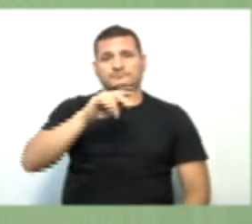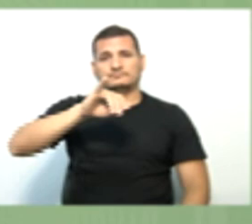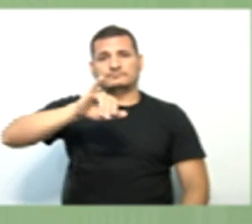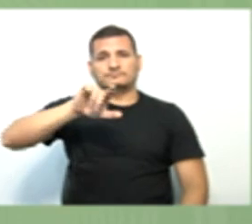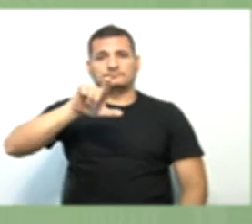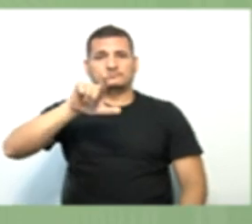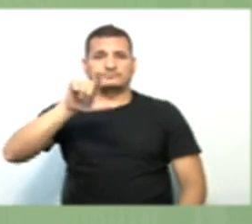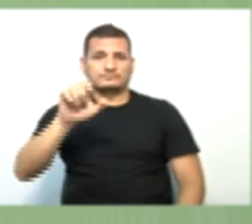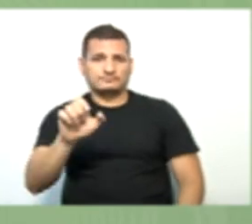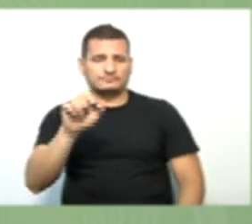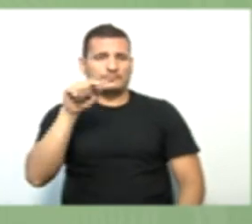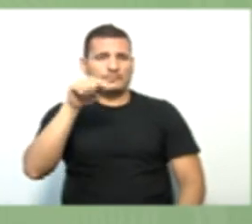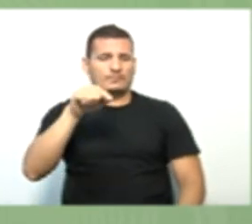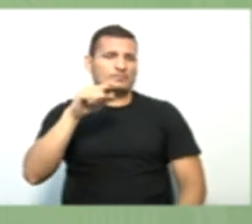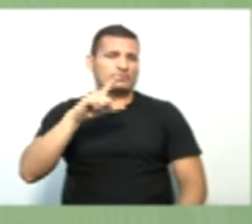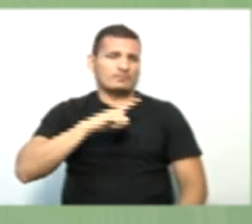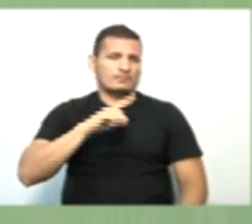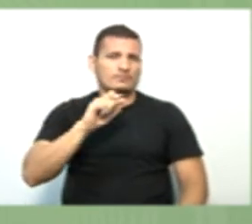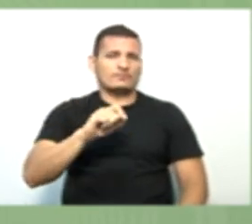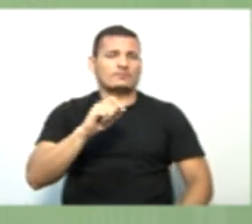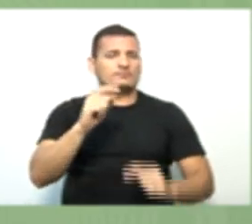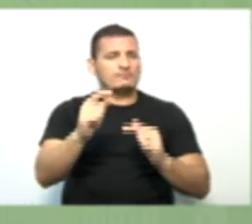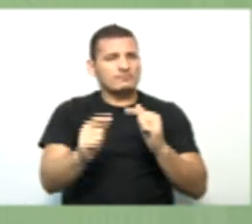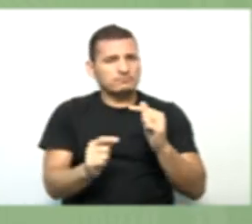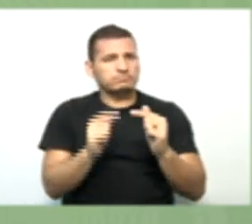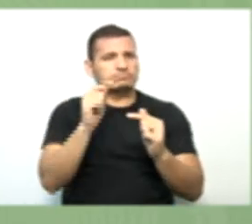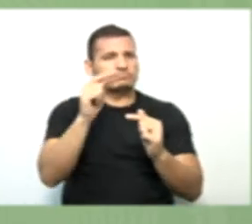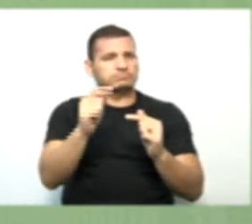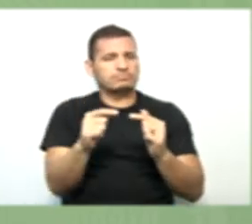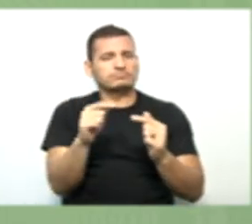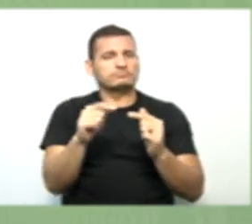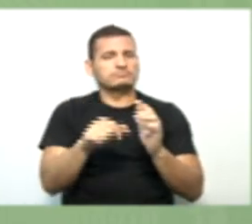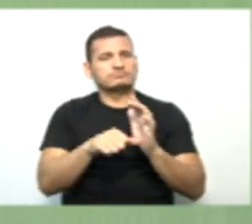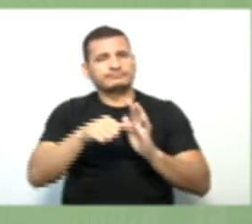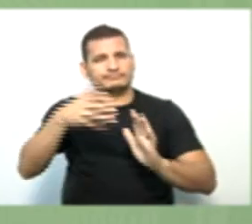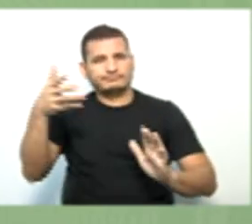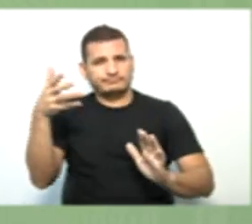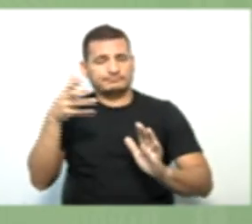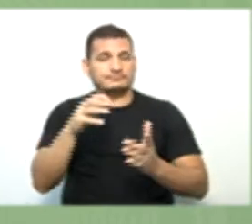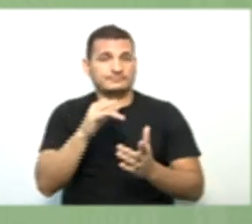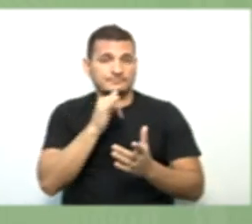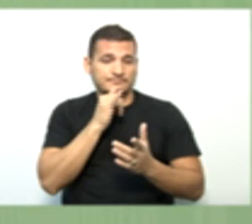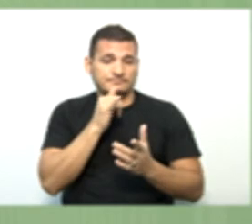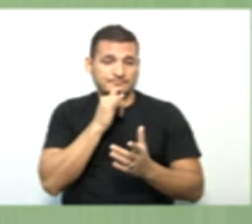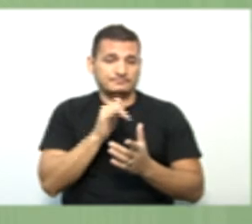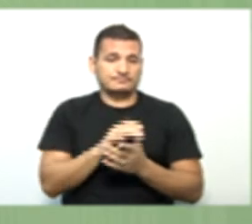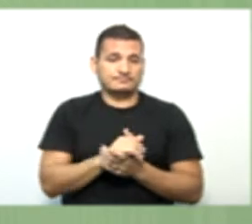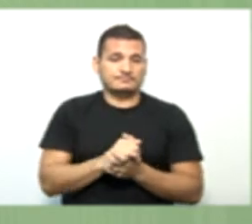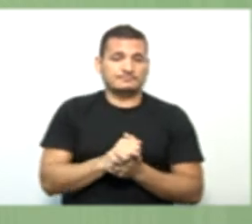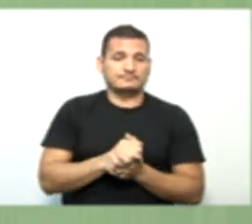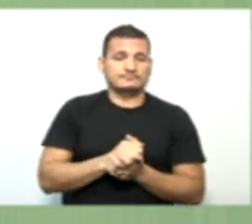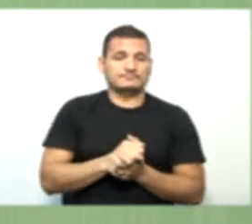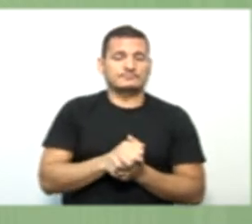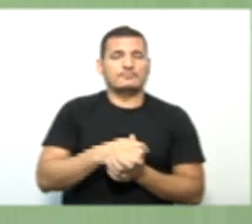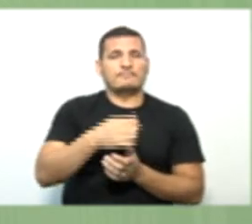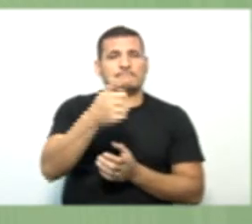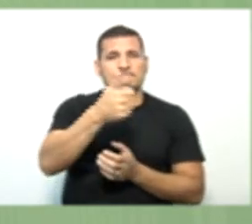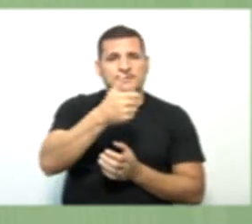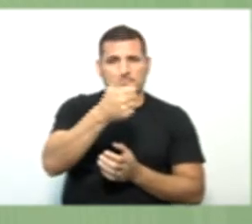determina a execução de um comando mais de uma vez. Então, eu vou executar o comando 1 aqui do nosso